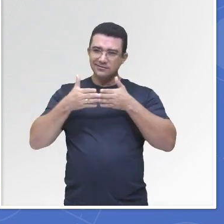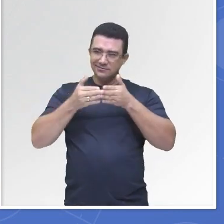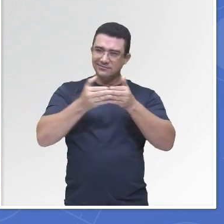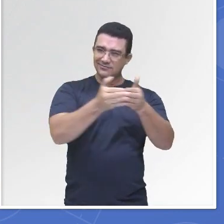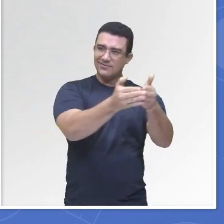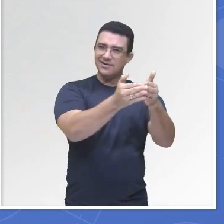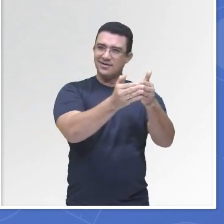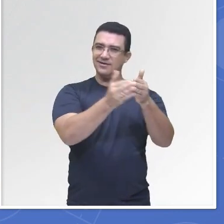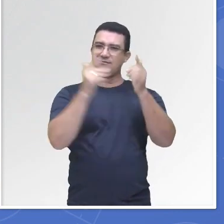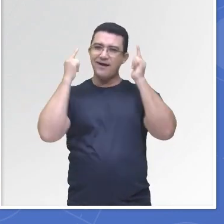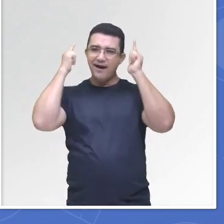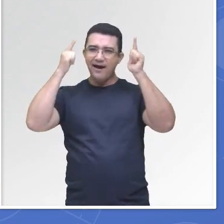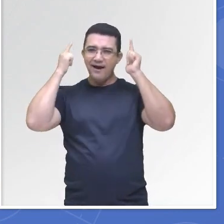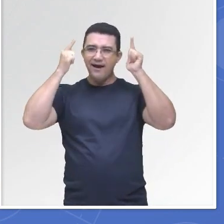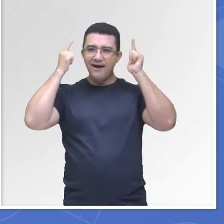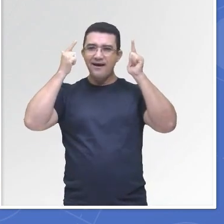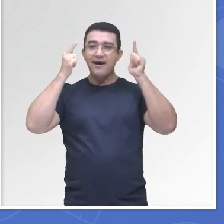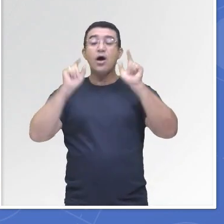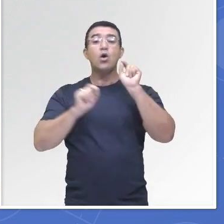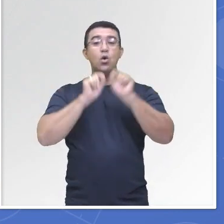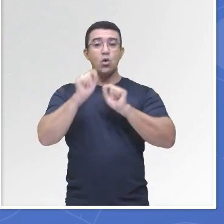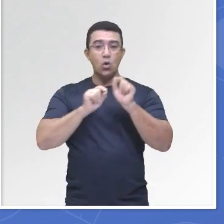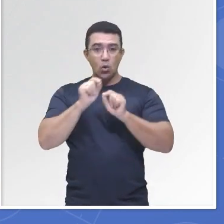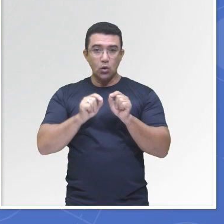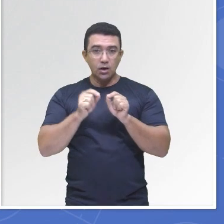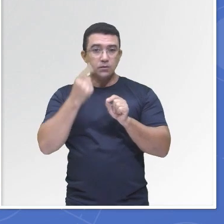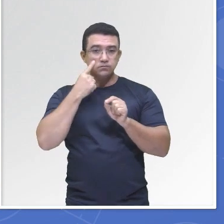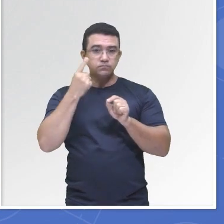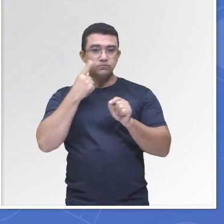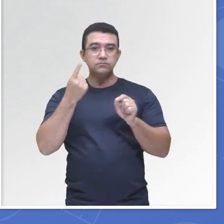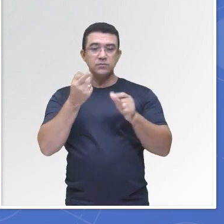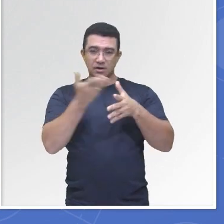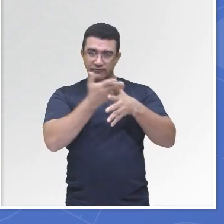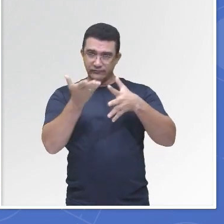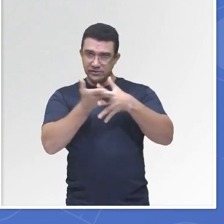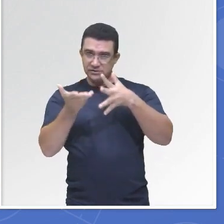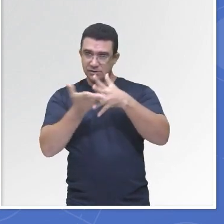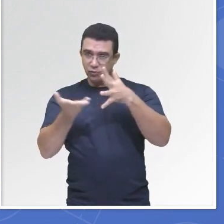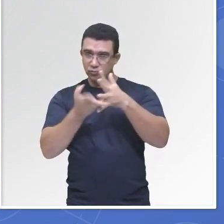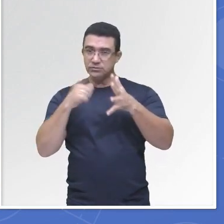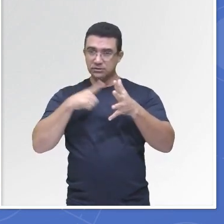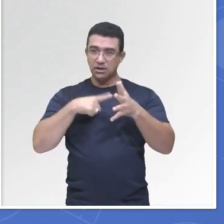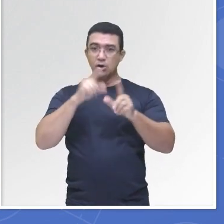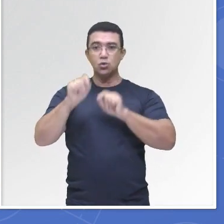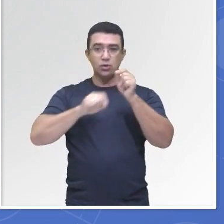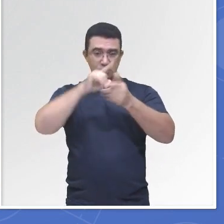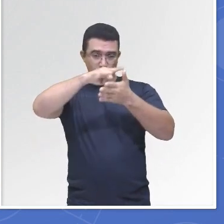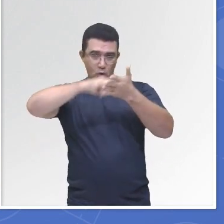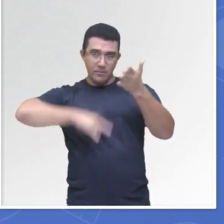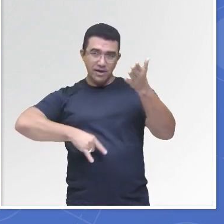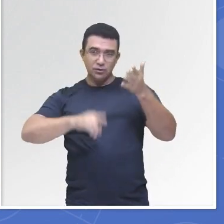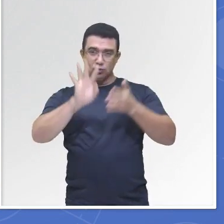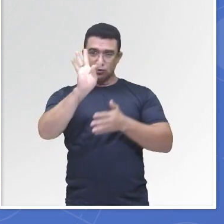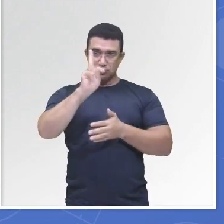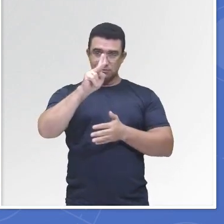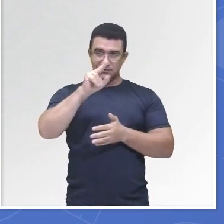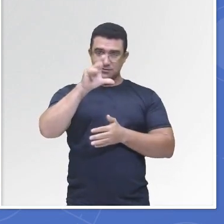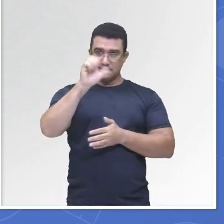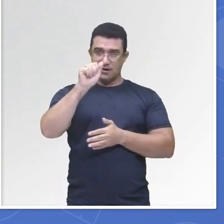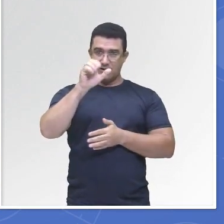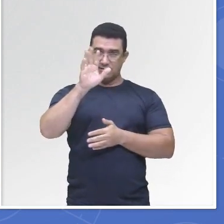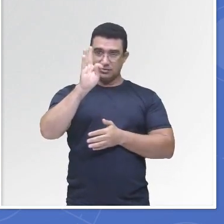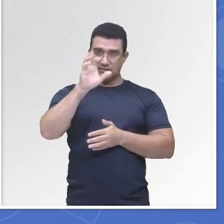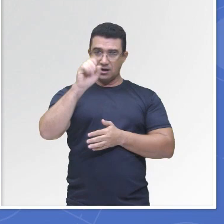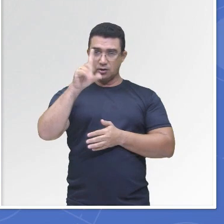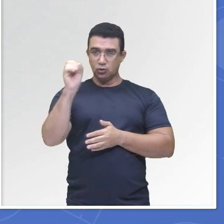muito gatinhos eles, né? E nessa divisão a gente tem aí o famoso Tratado de Tordesilhas. Se o